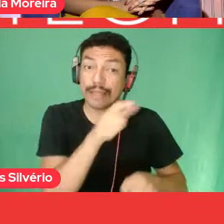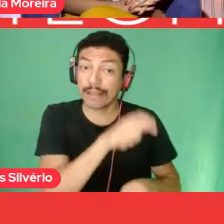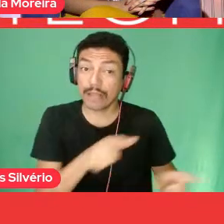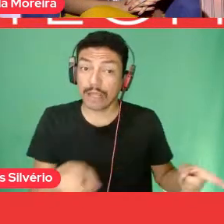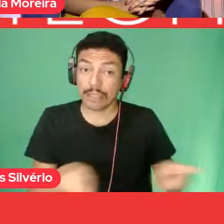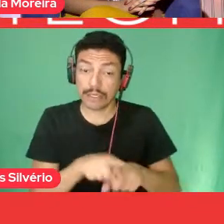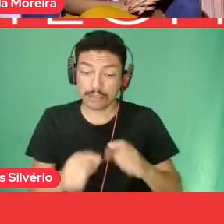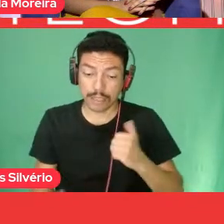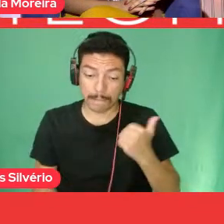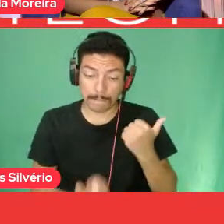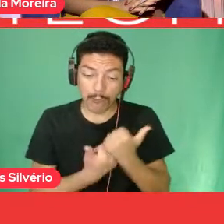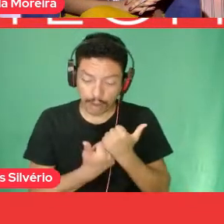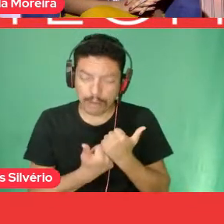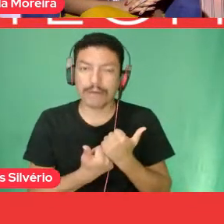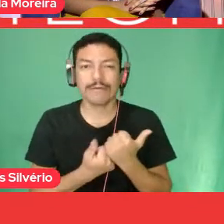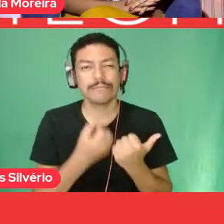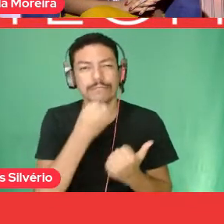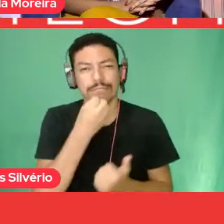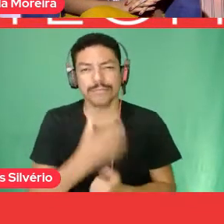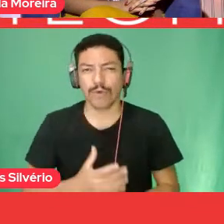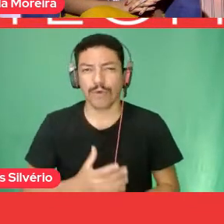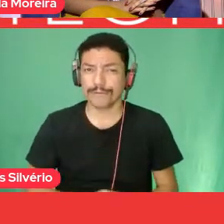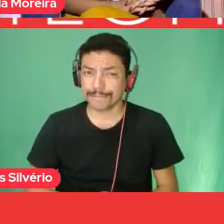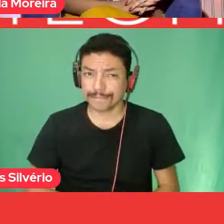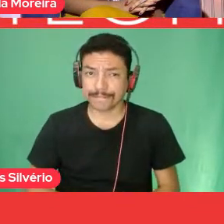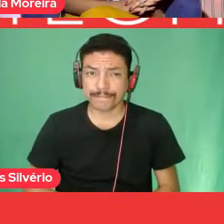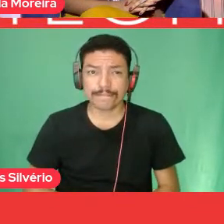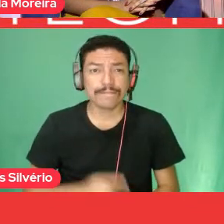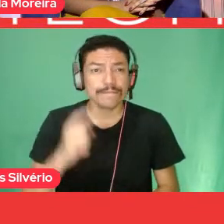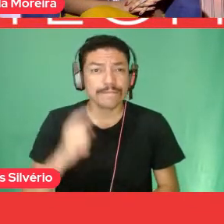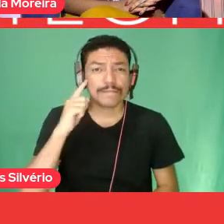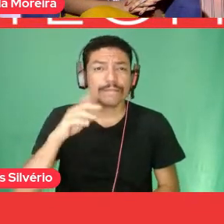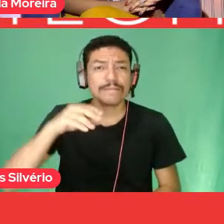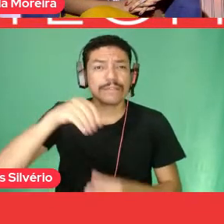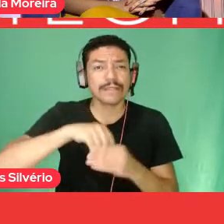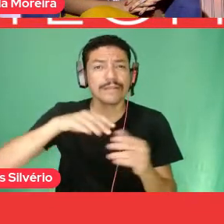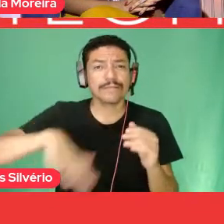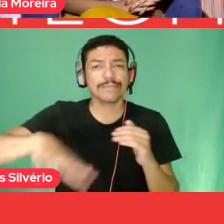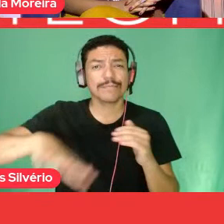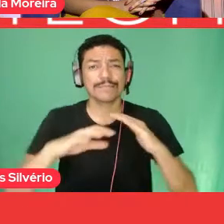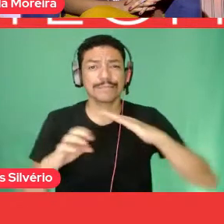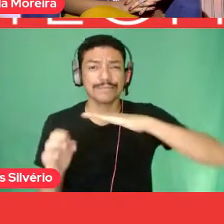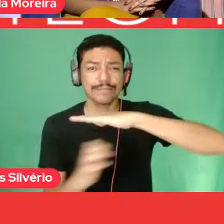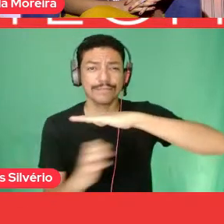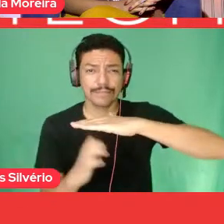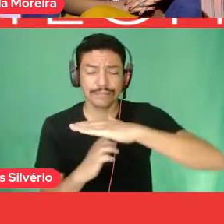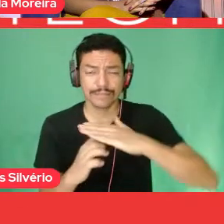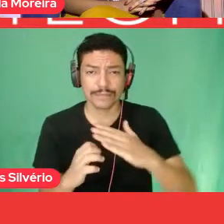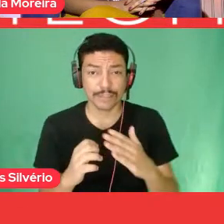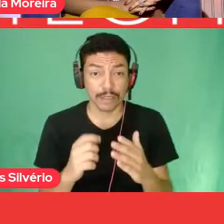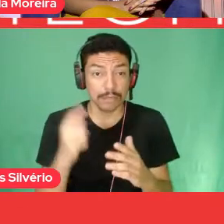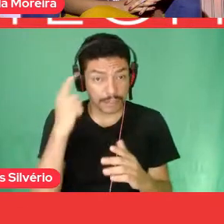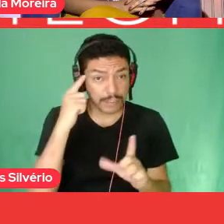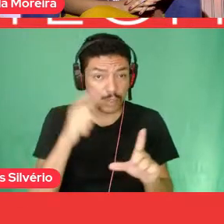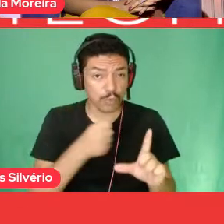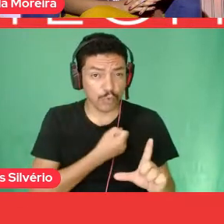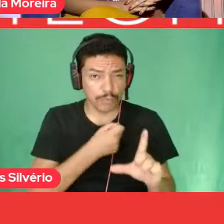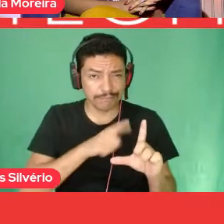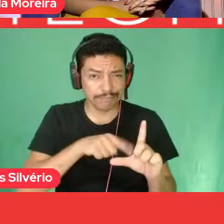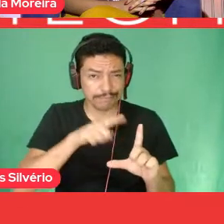gente traz isso para o mundo corporativo, tentando trazer números, sendo bem pragmática, né? A gente falou no